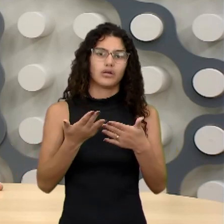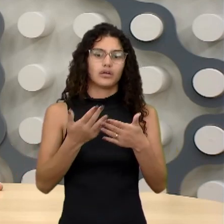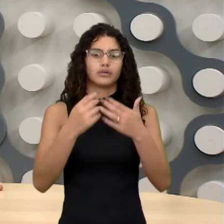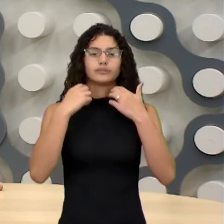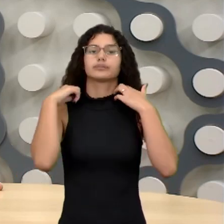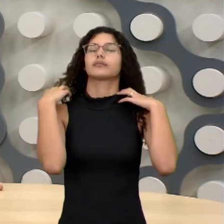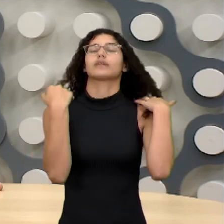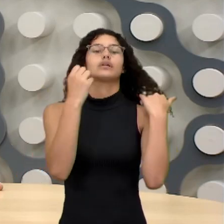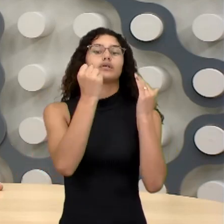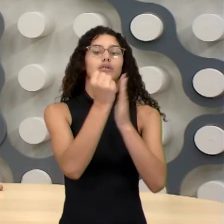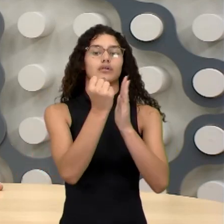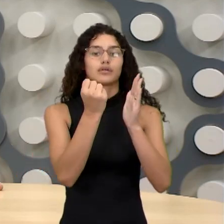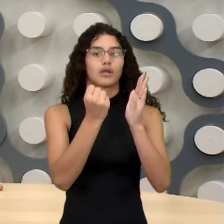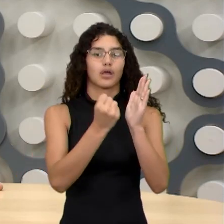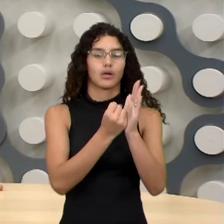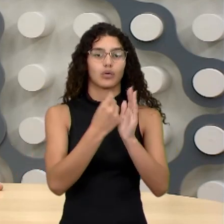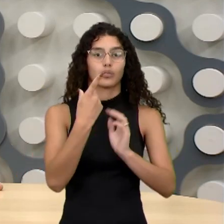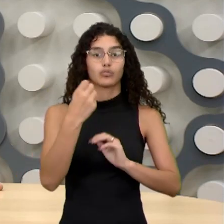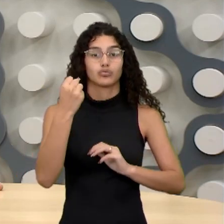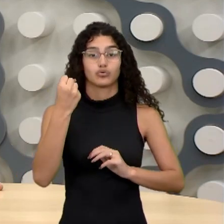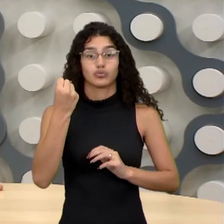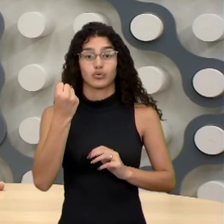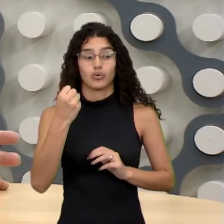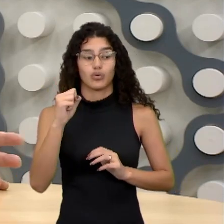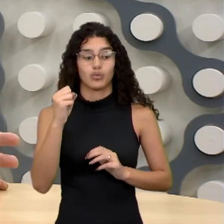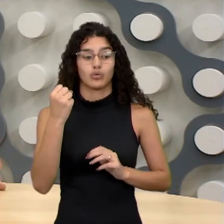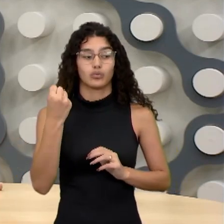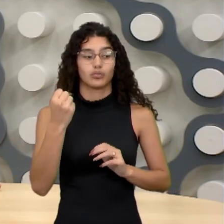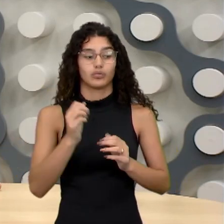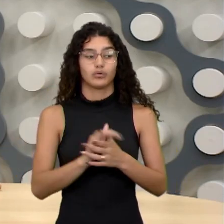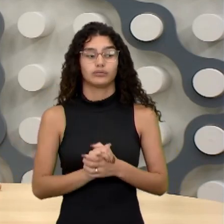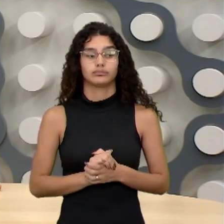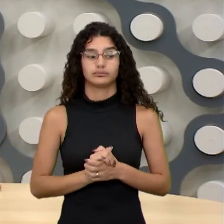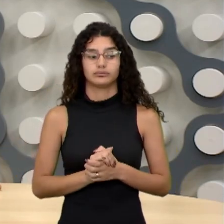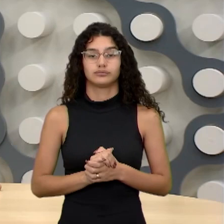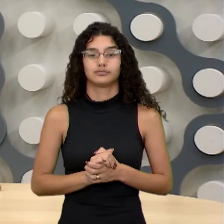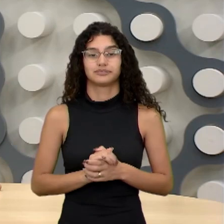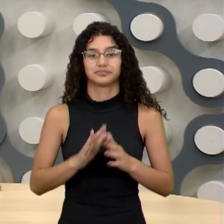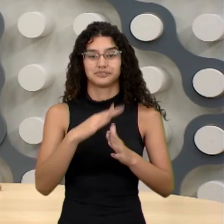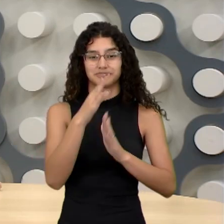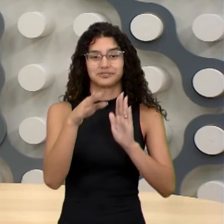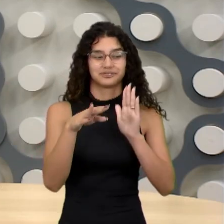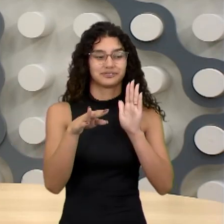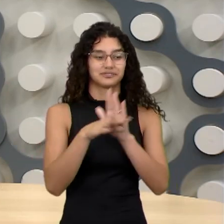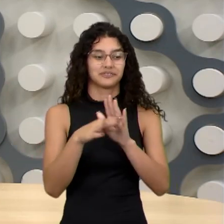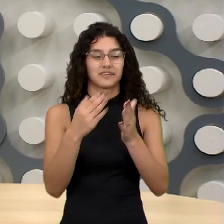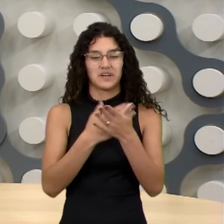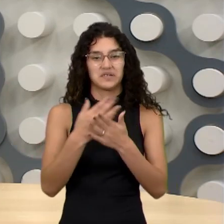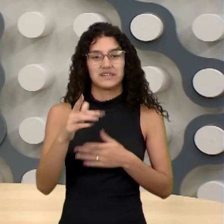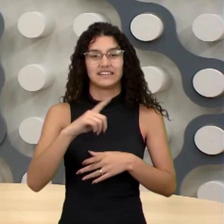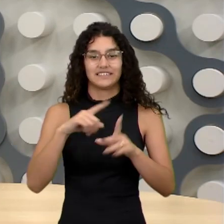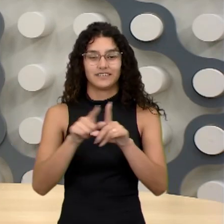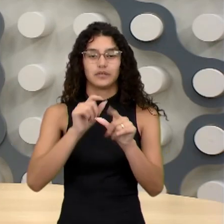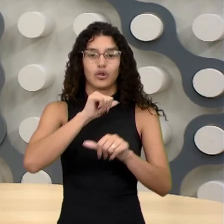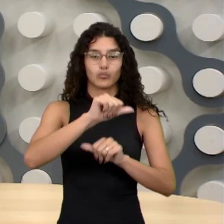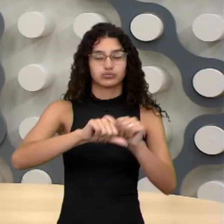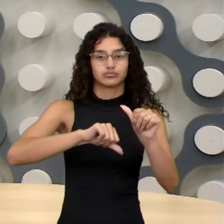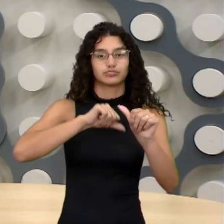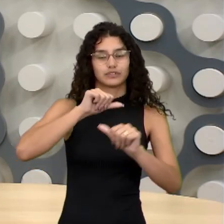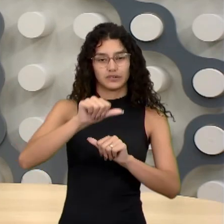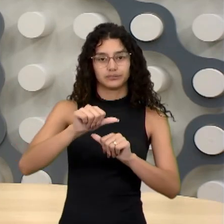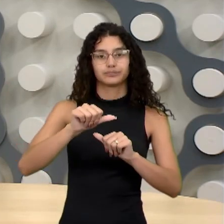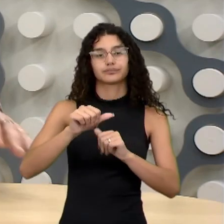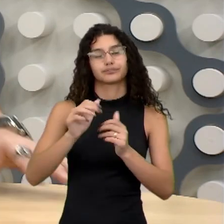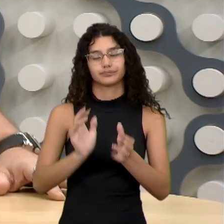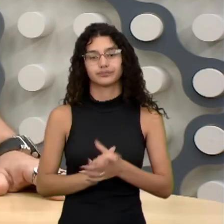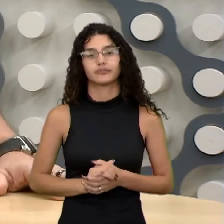do século XVIII, né, vem a primeira revolução industrial e a partir daí começa a ter transformações que